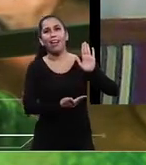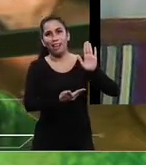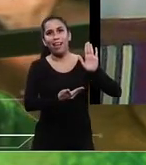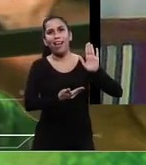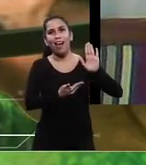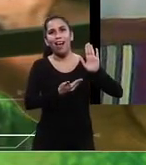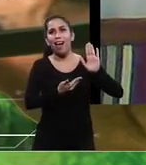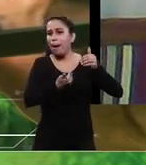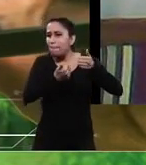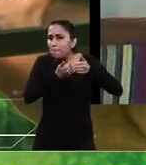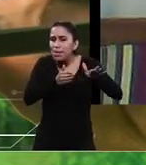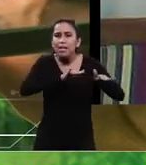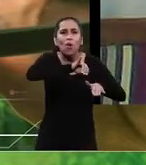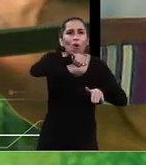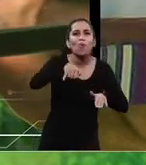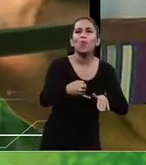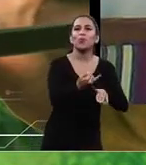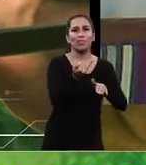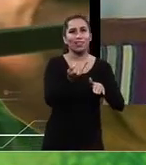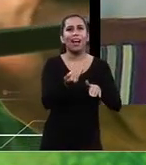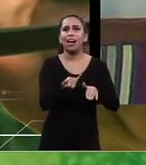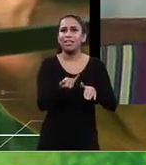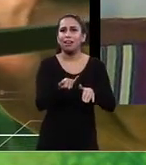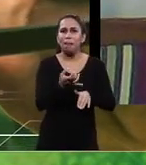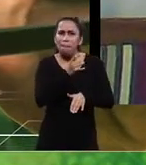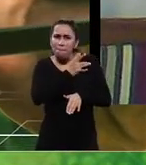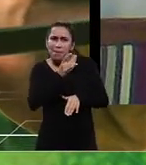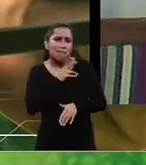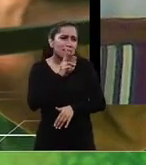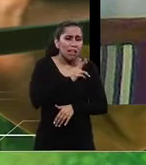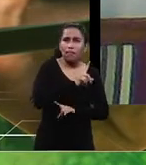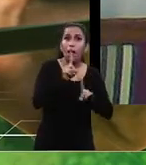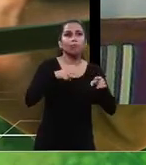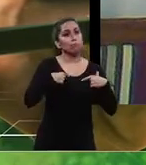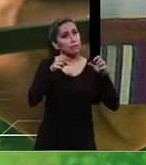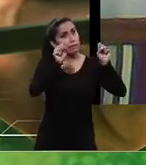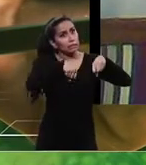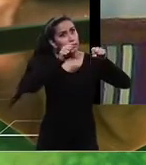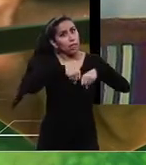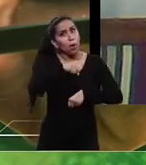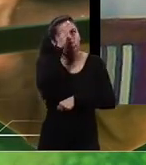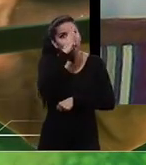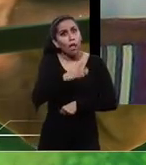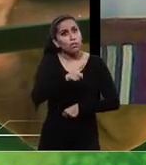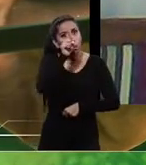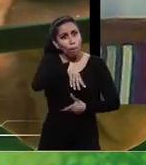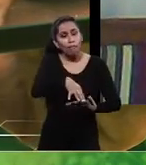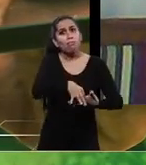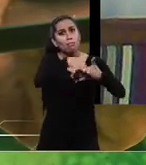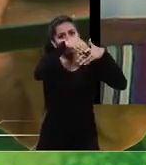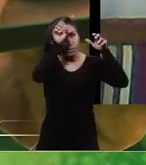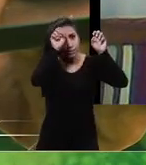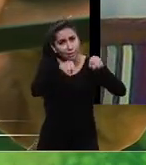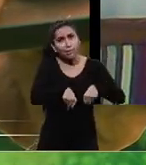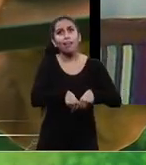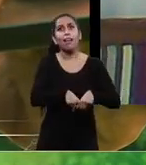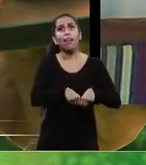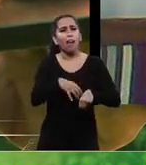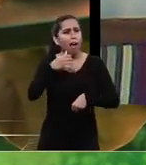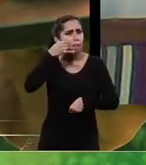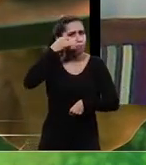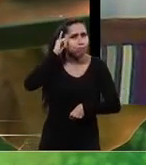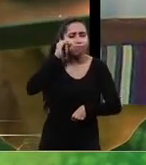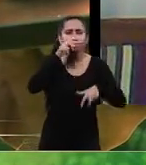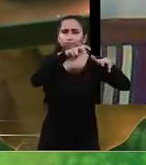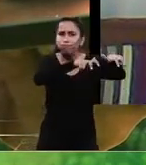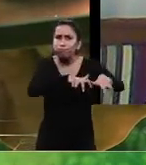ter medo de dizer sim, a agricultura brasileira, o Brasil é líder mundial em agricultura agropecuária